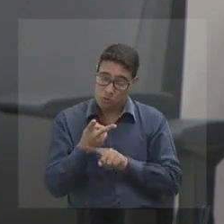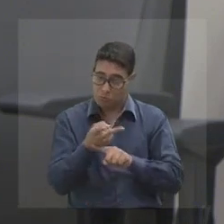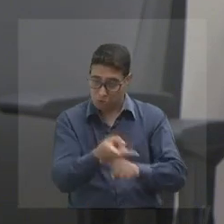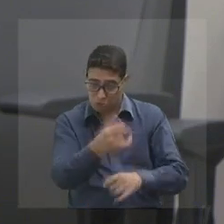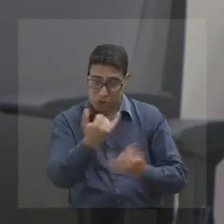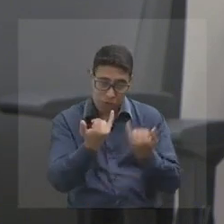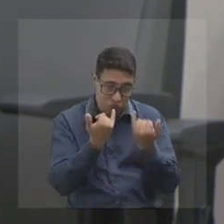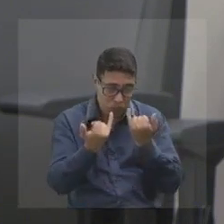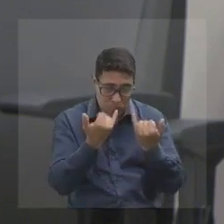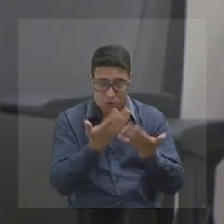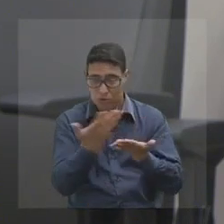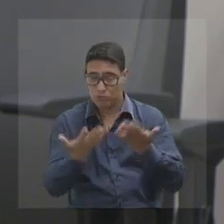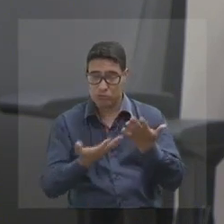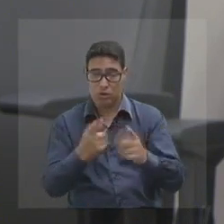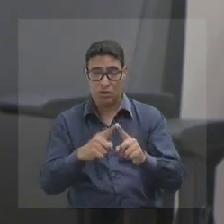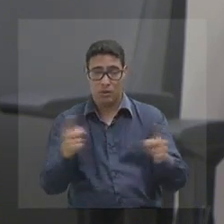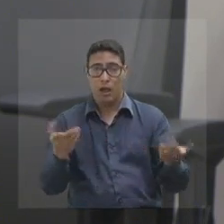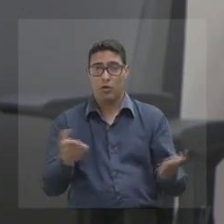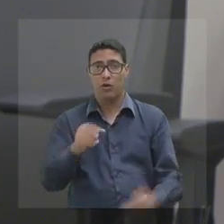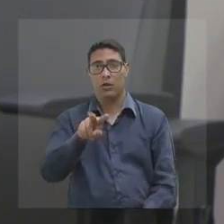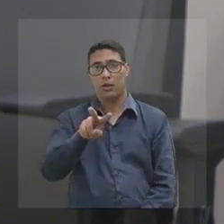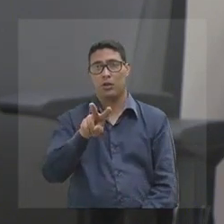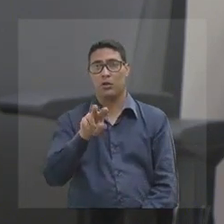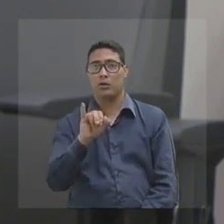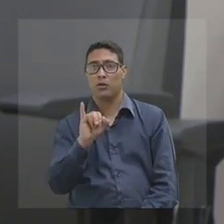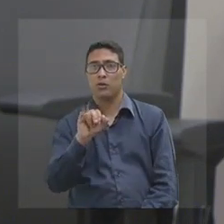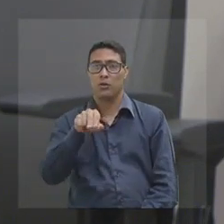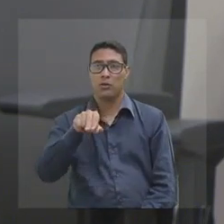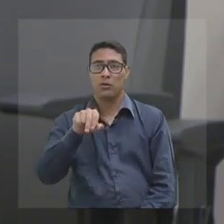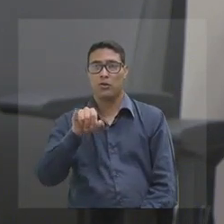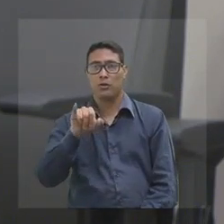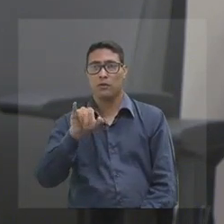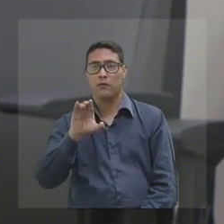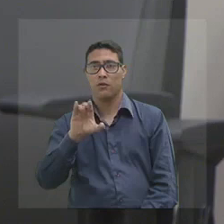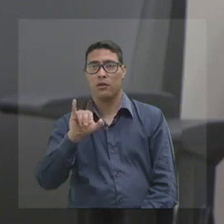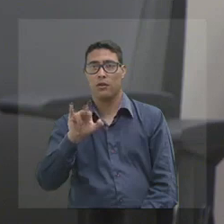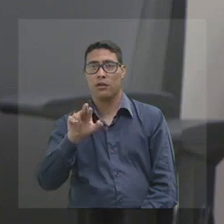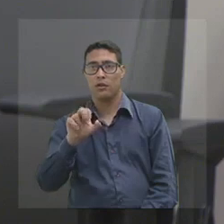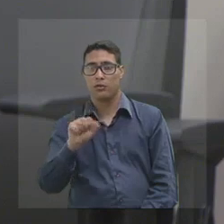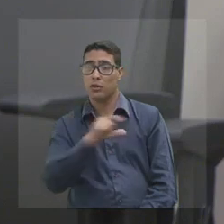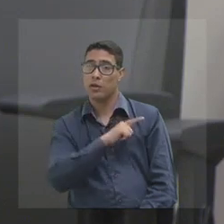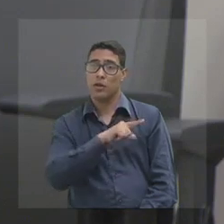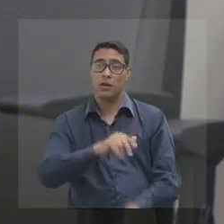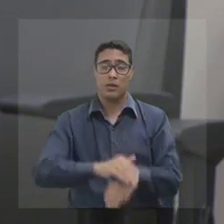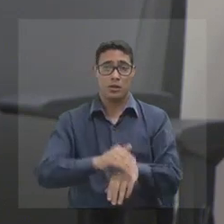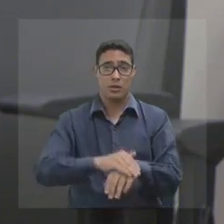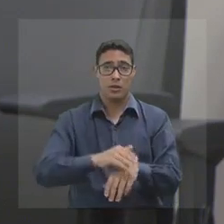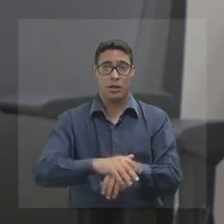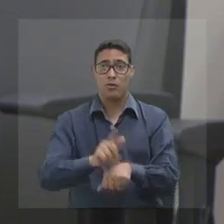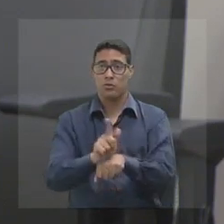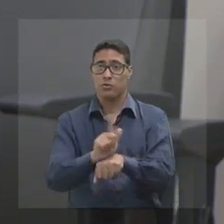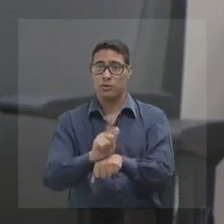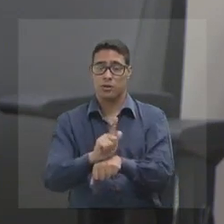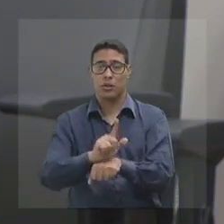não sei agora o Vinícius que é quem você menciona que é o gerente do parque né uma pessoa de e